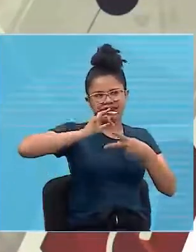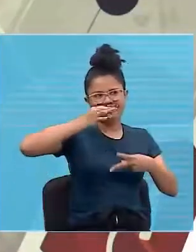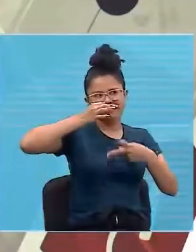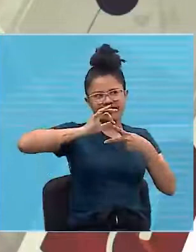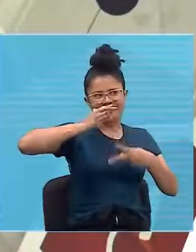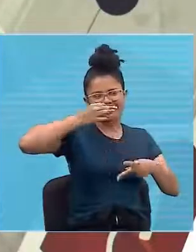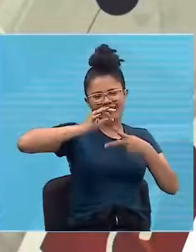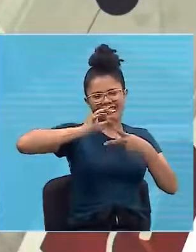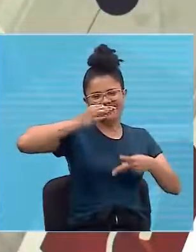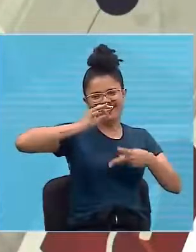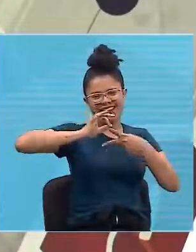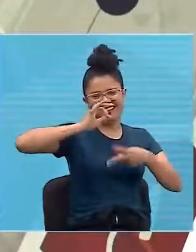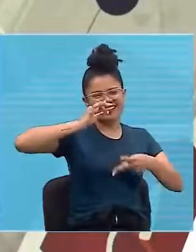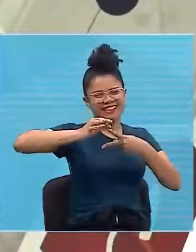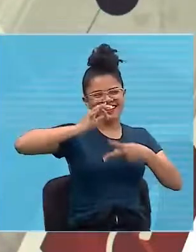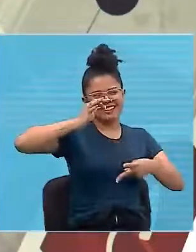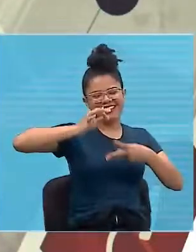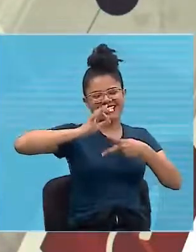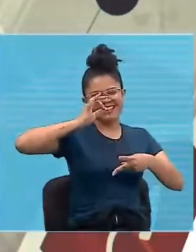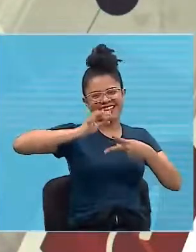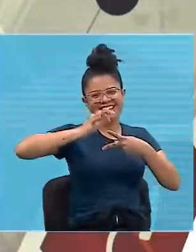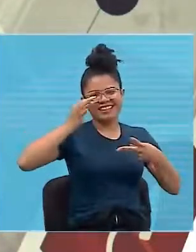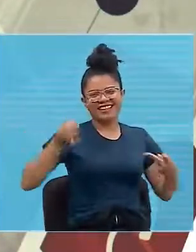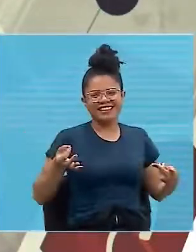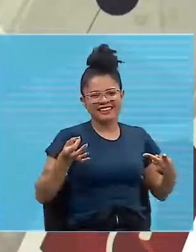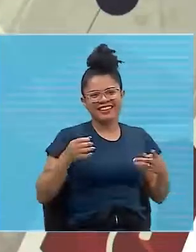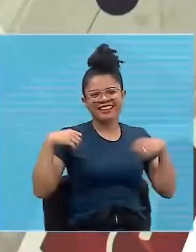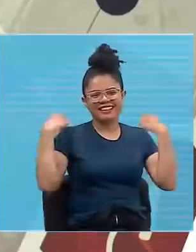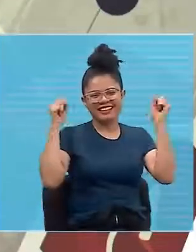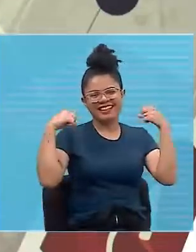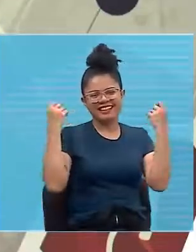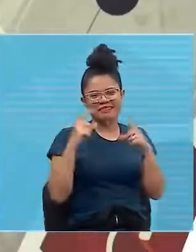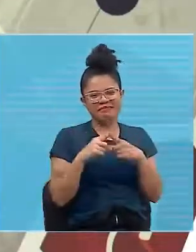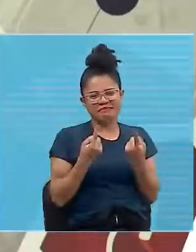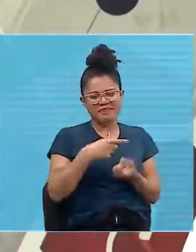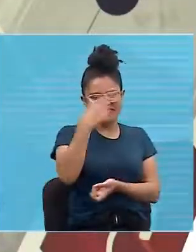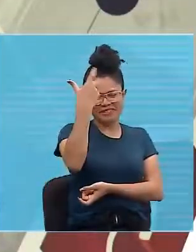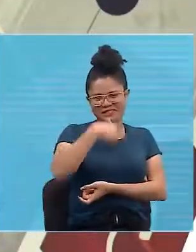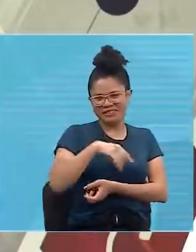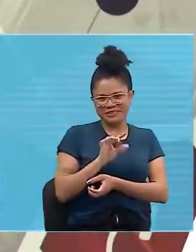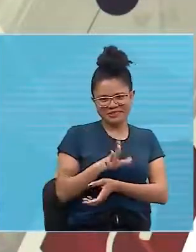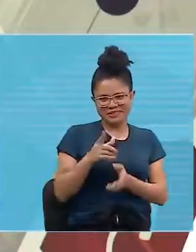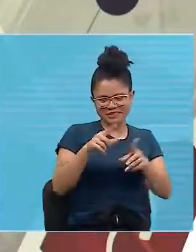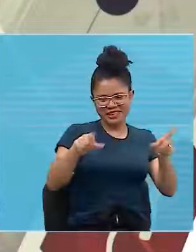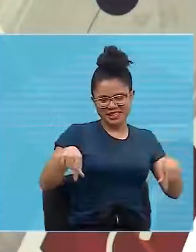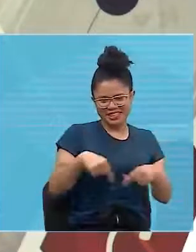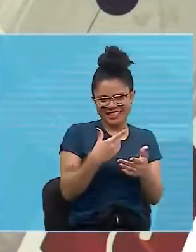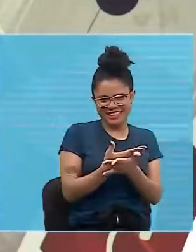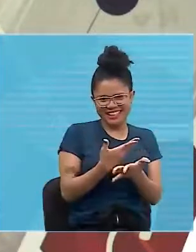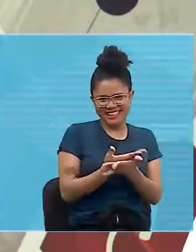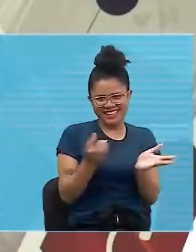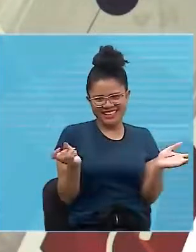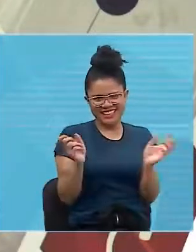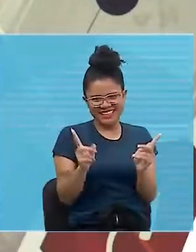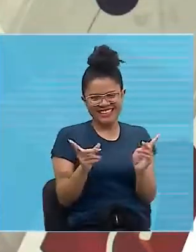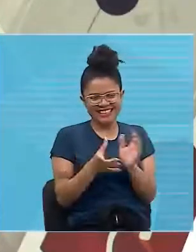dos CrossFit do beach tennis e eu só só daqui mesmo do estúdio